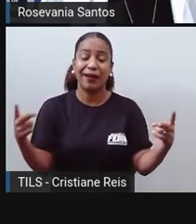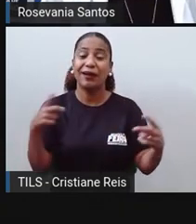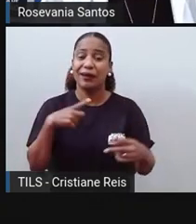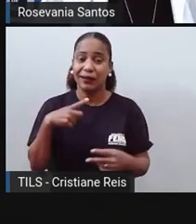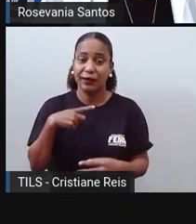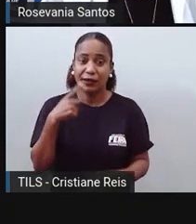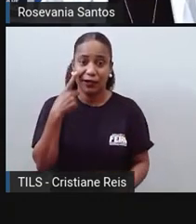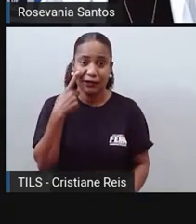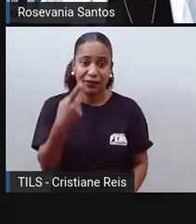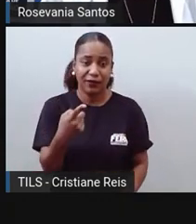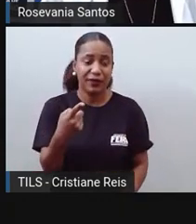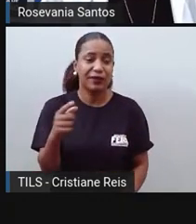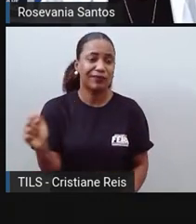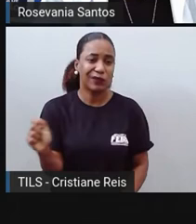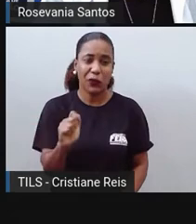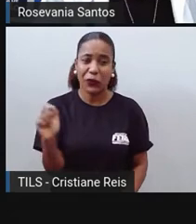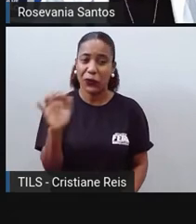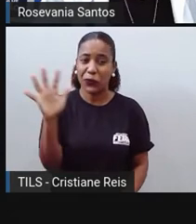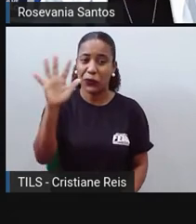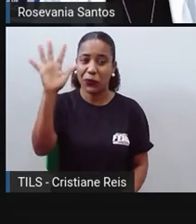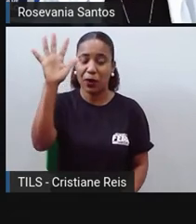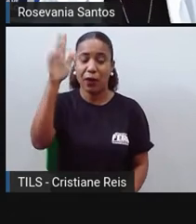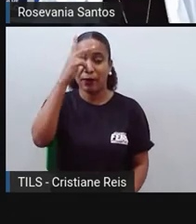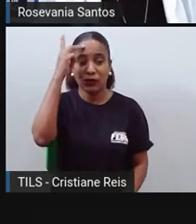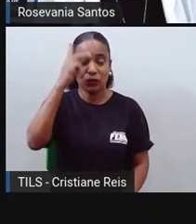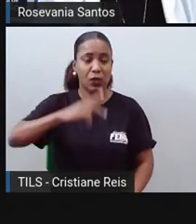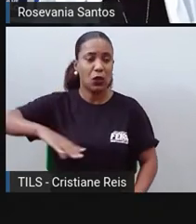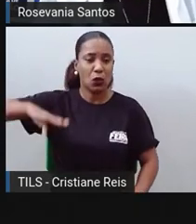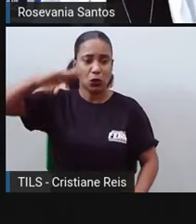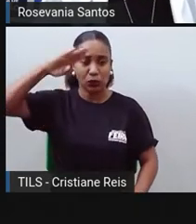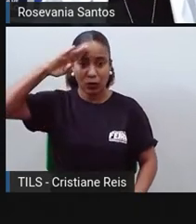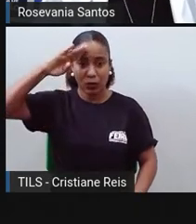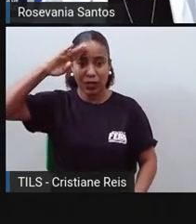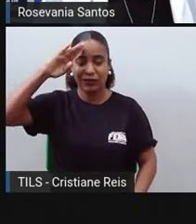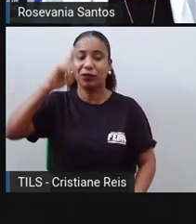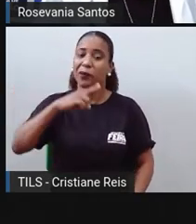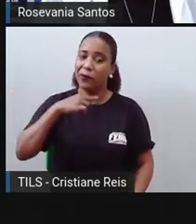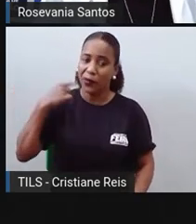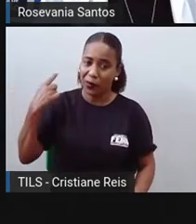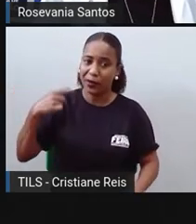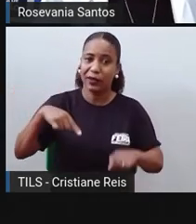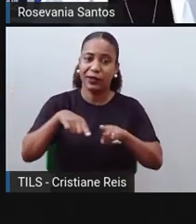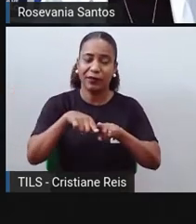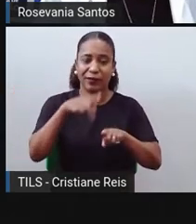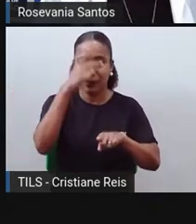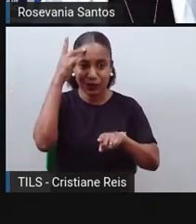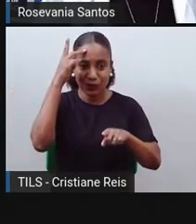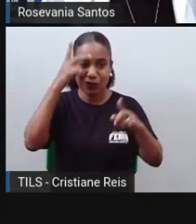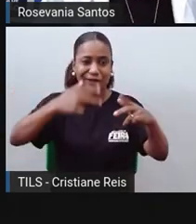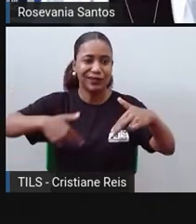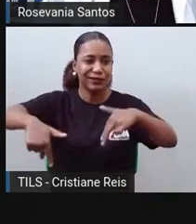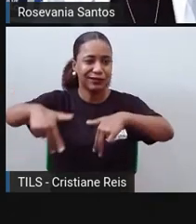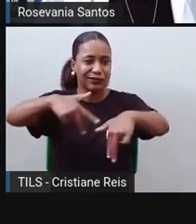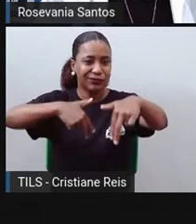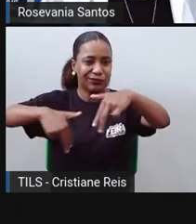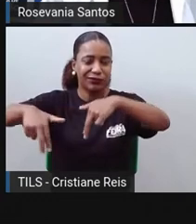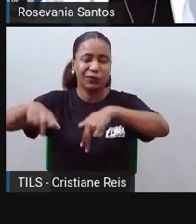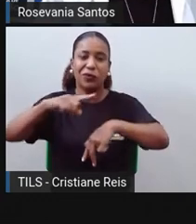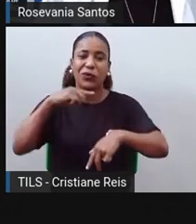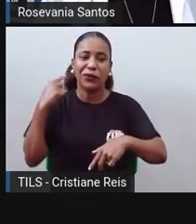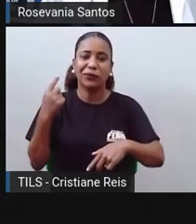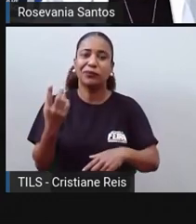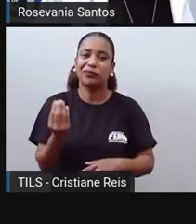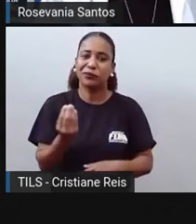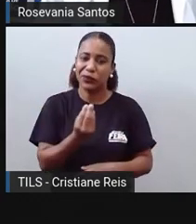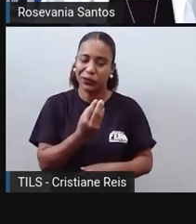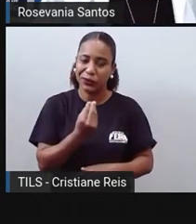tropas, quando você pega dos militares, dos civis, né, dos grupos, né, contrários, muita gente, muita mesmo,